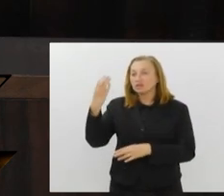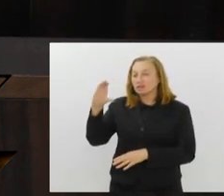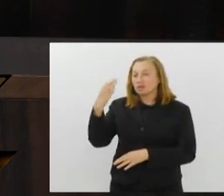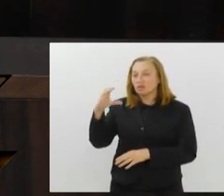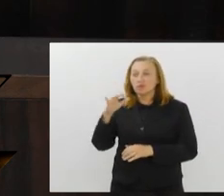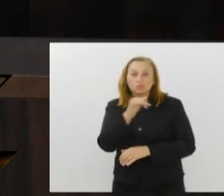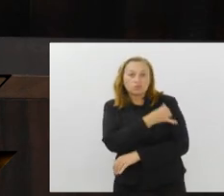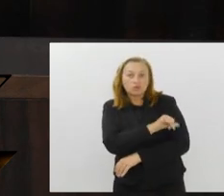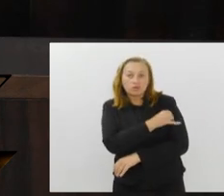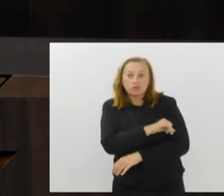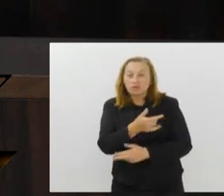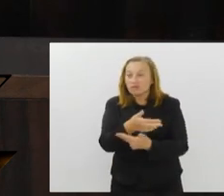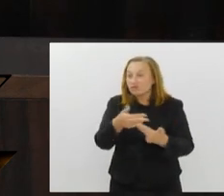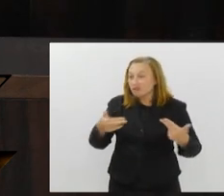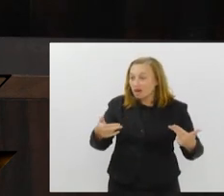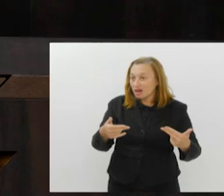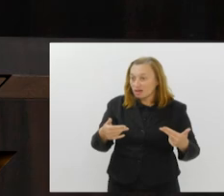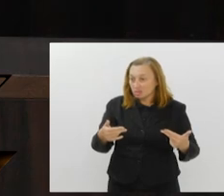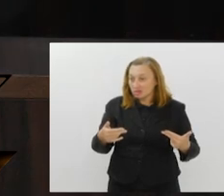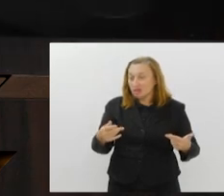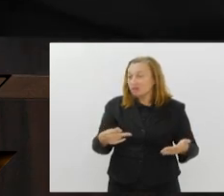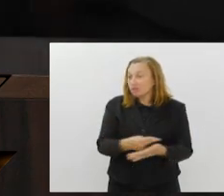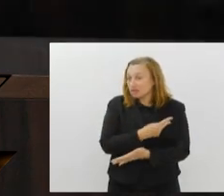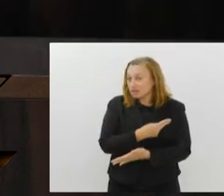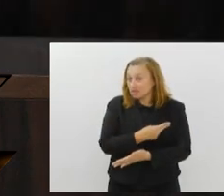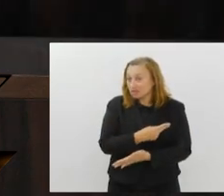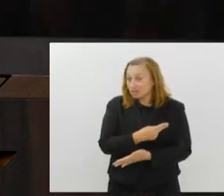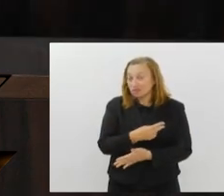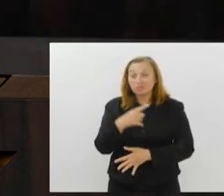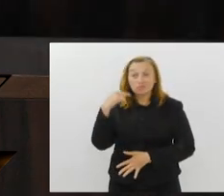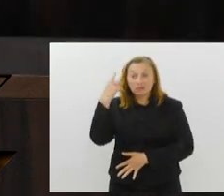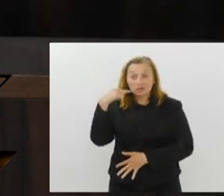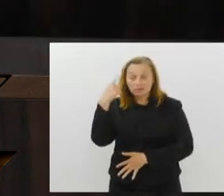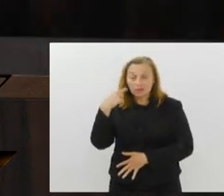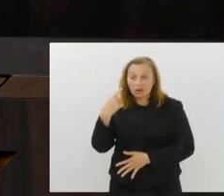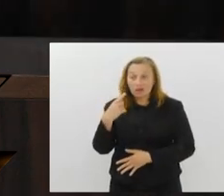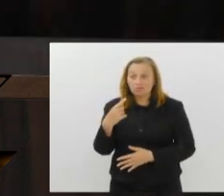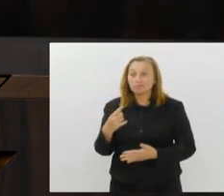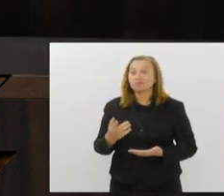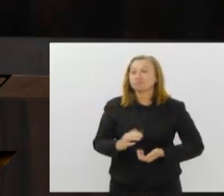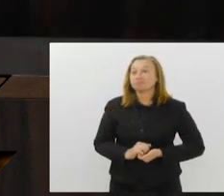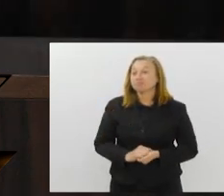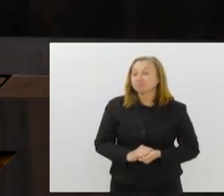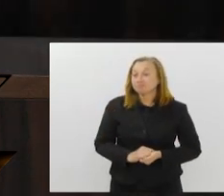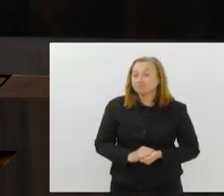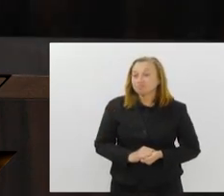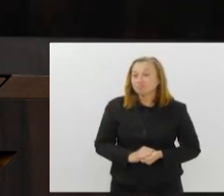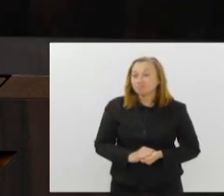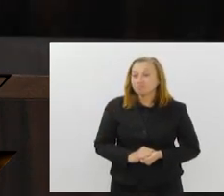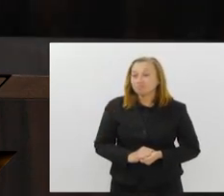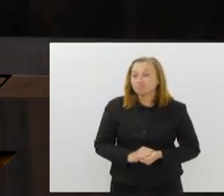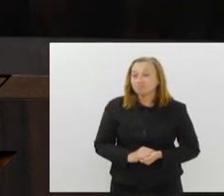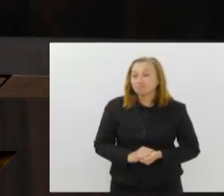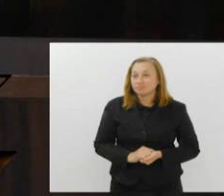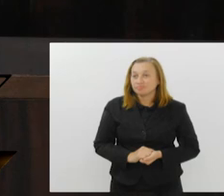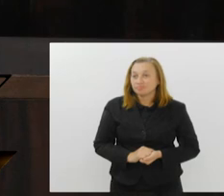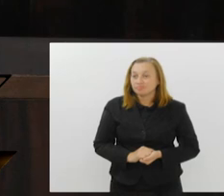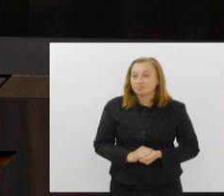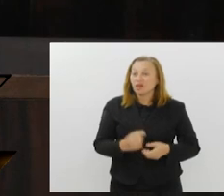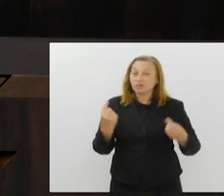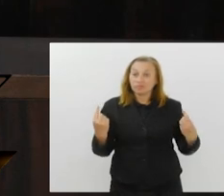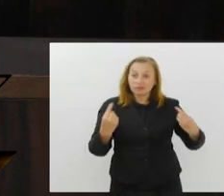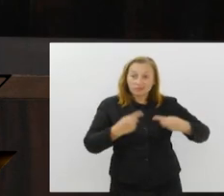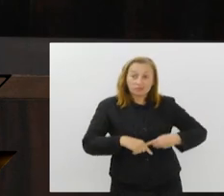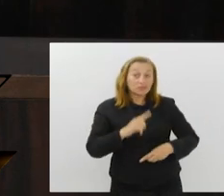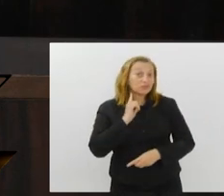uma pulverização dos nossos advogados sem contar sem contar o o desafio do